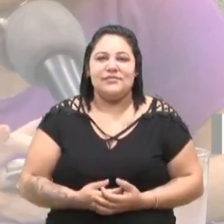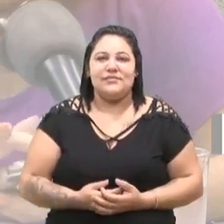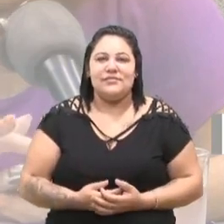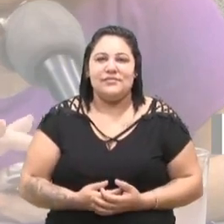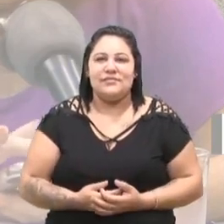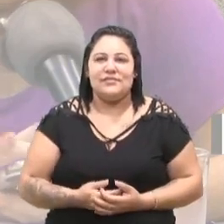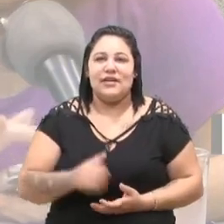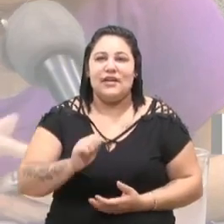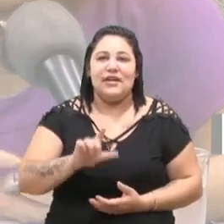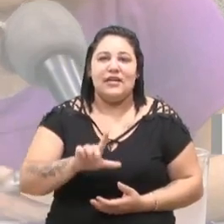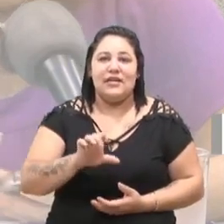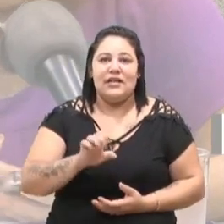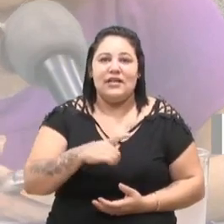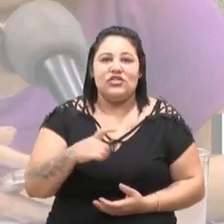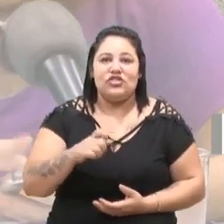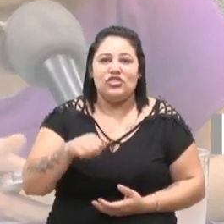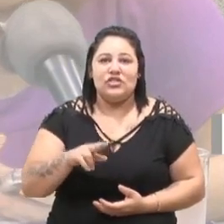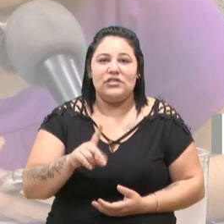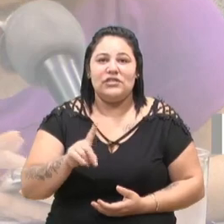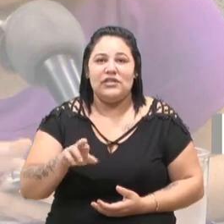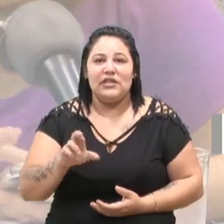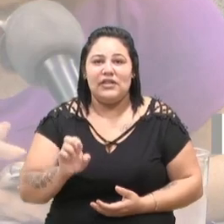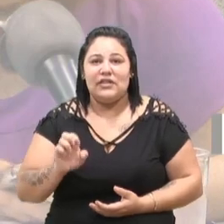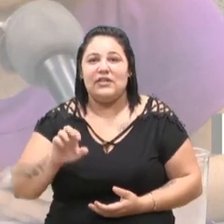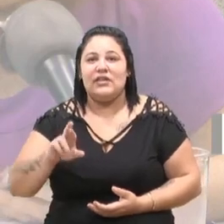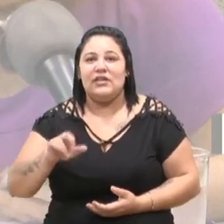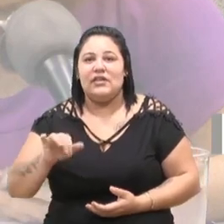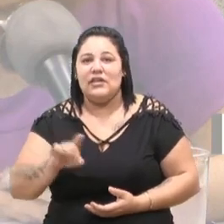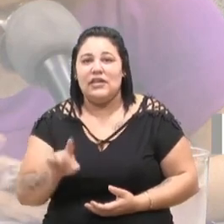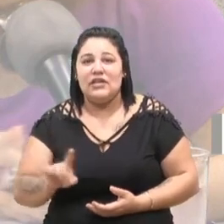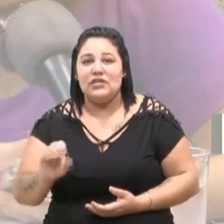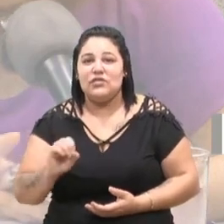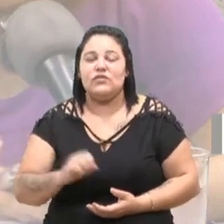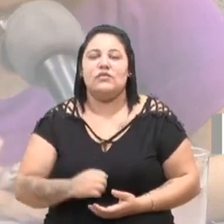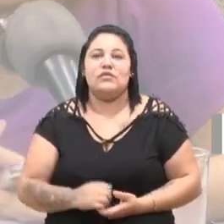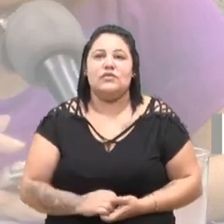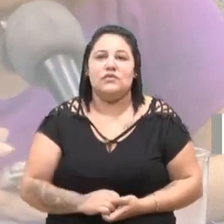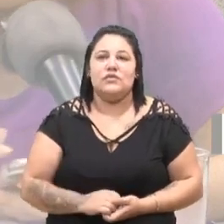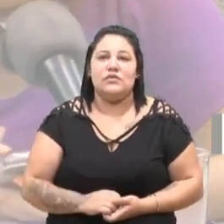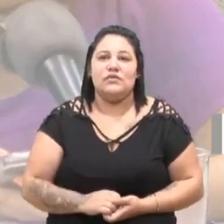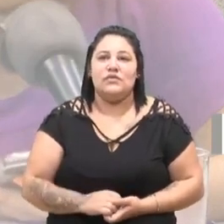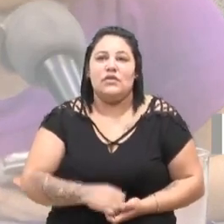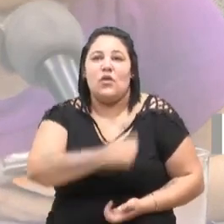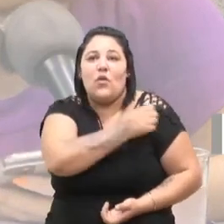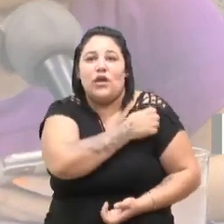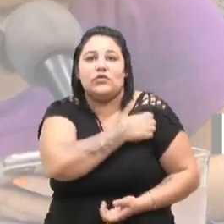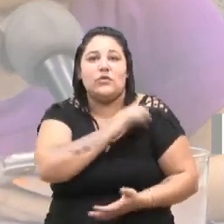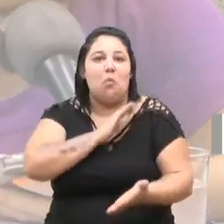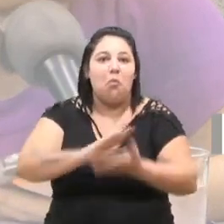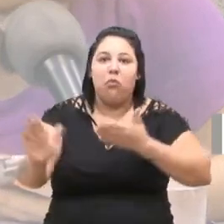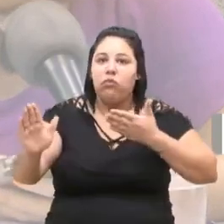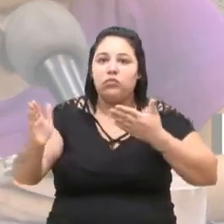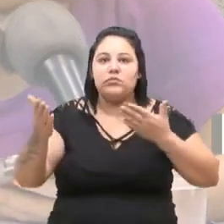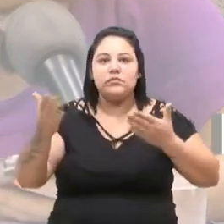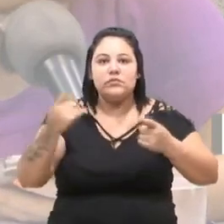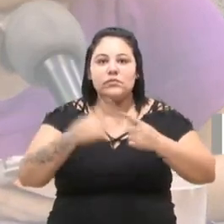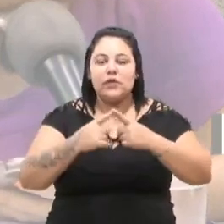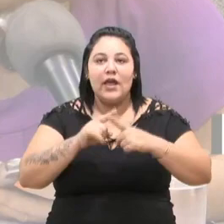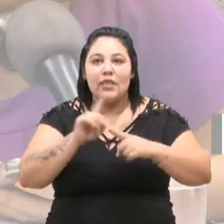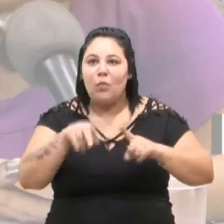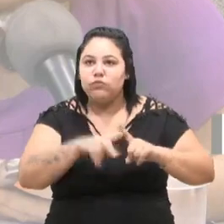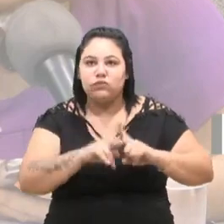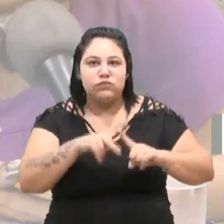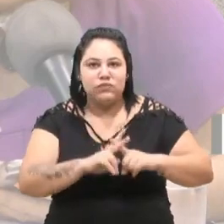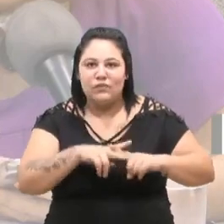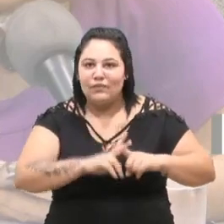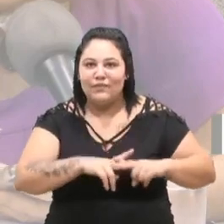Alexandre Risso vai ter... os alunos estão fugindo de lá, porque não foi consertado